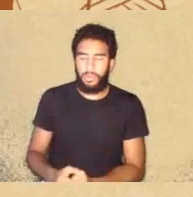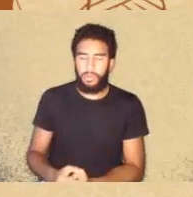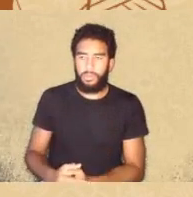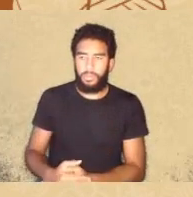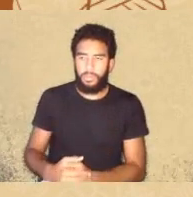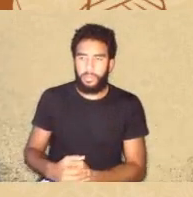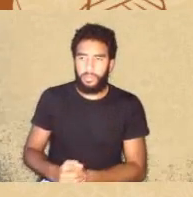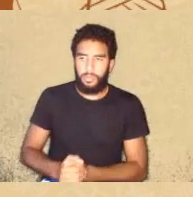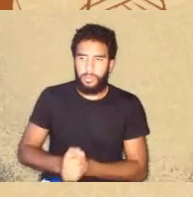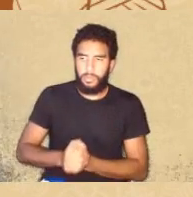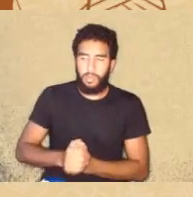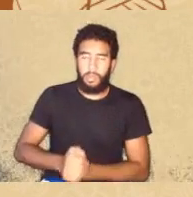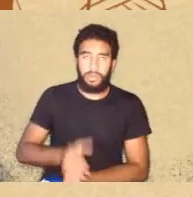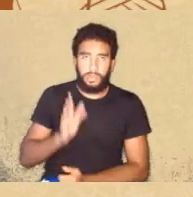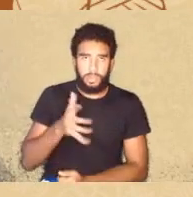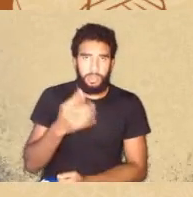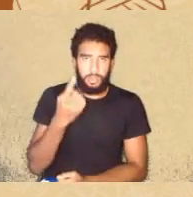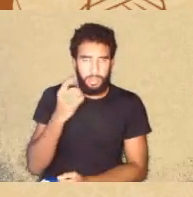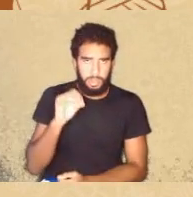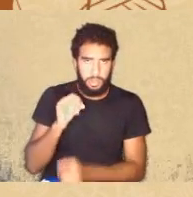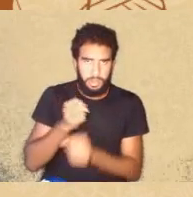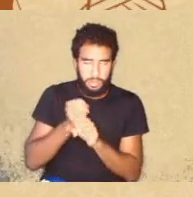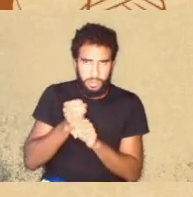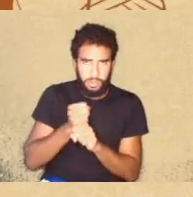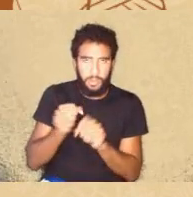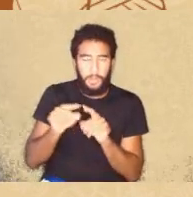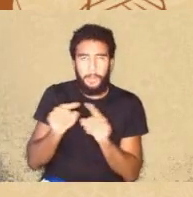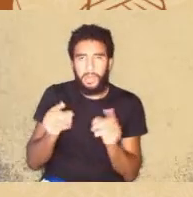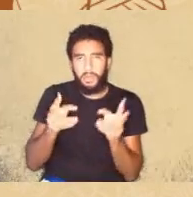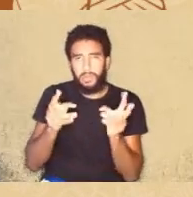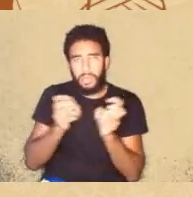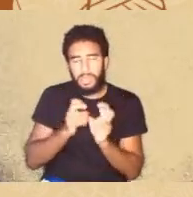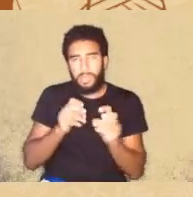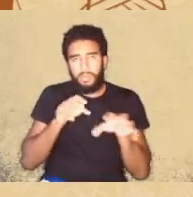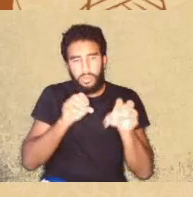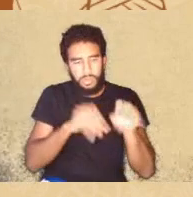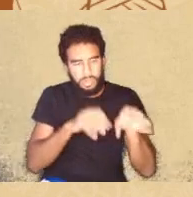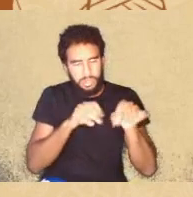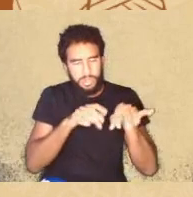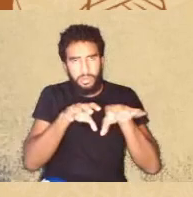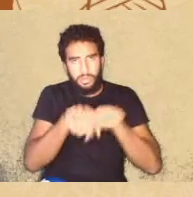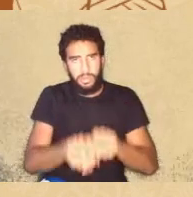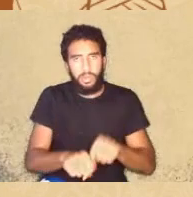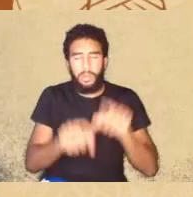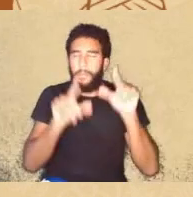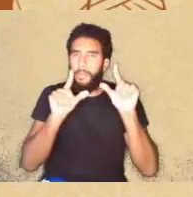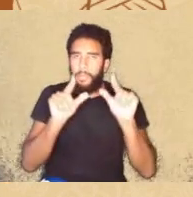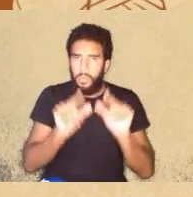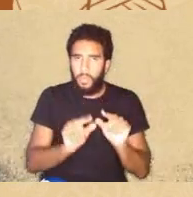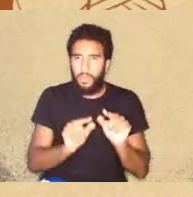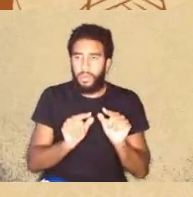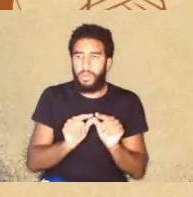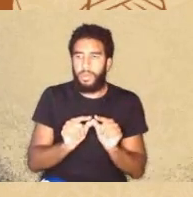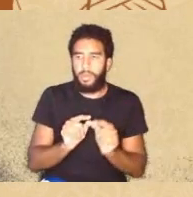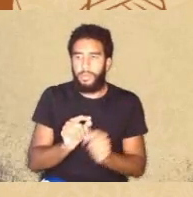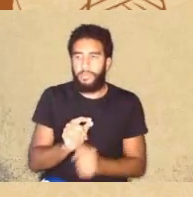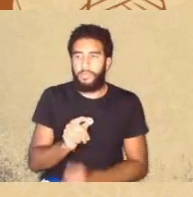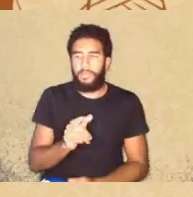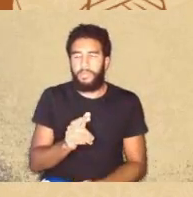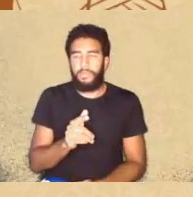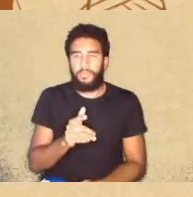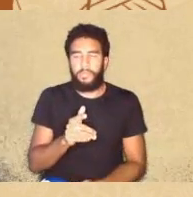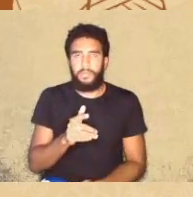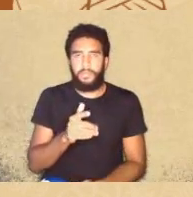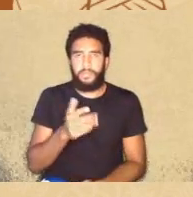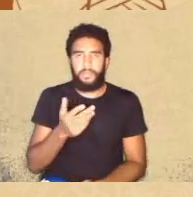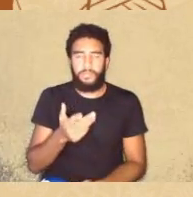fazer 10 anos, mas eu vejo pouca formação para pensar essas particularidades da diversidade